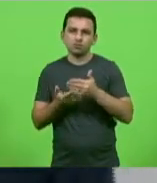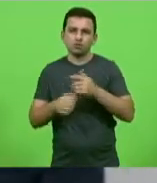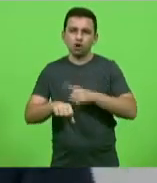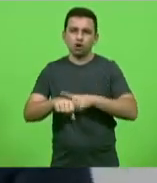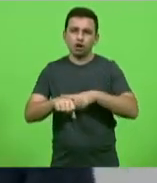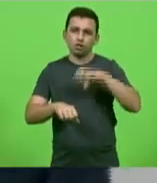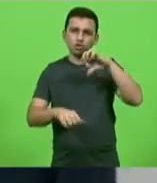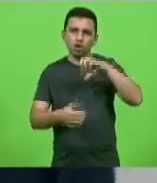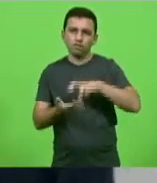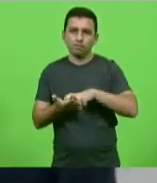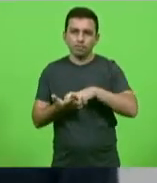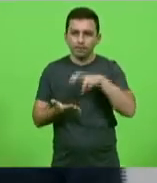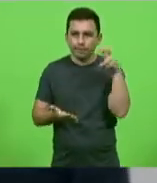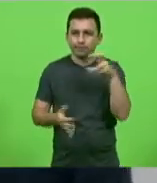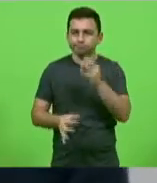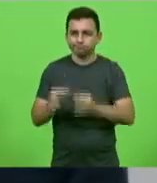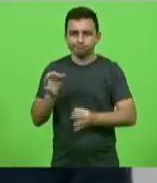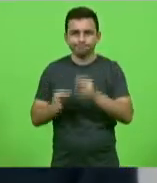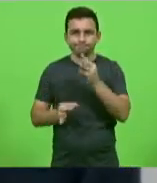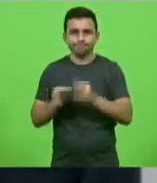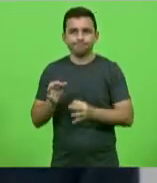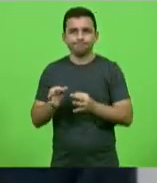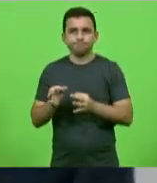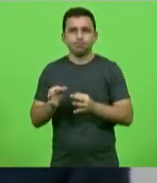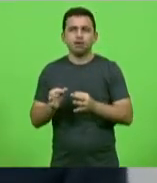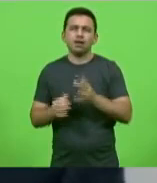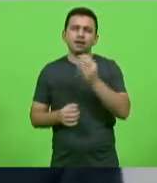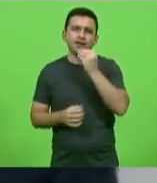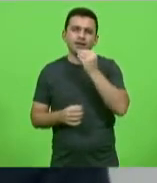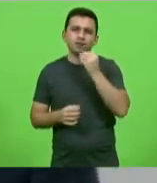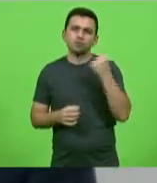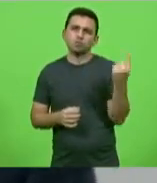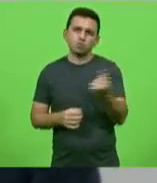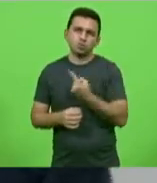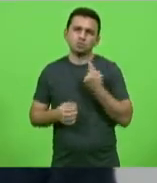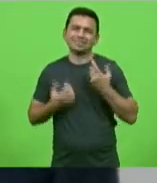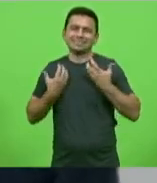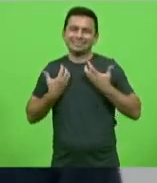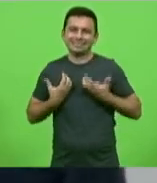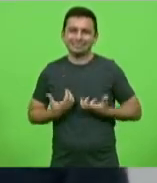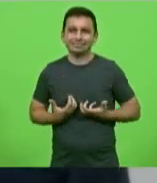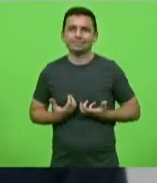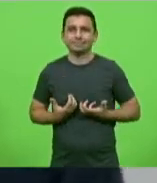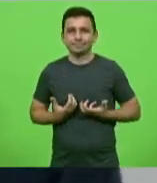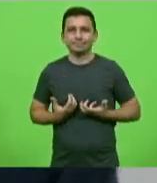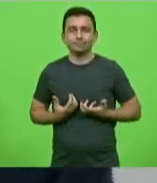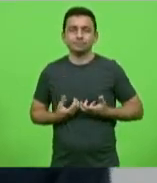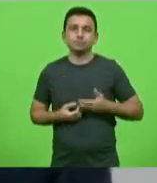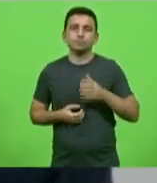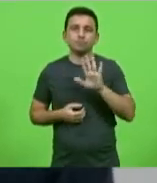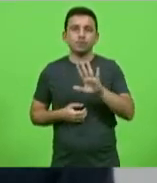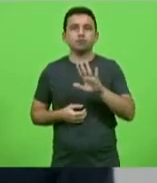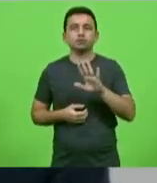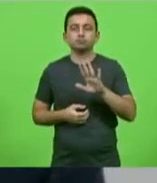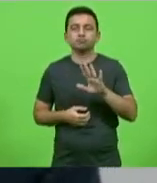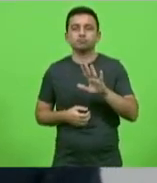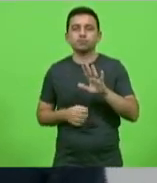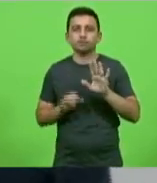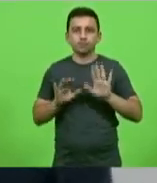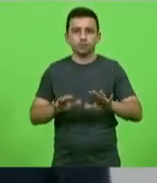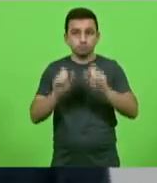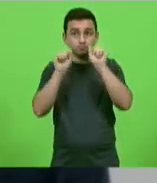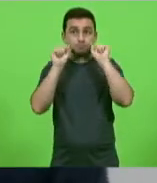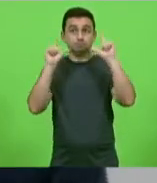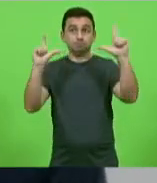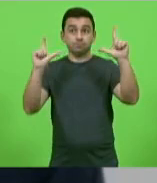manhã aqui julgando a causa. Claro que estamos todos extenuados, cansados, mas ainda estamos